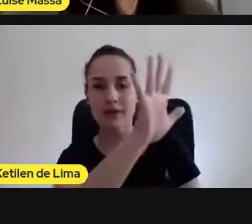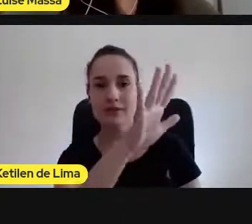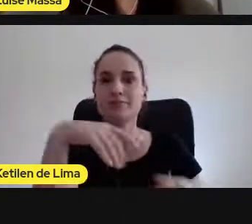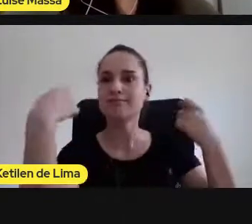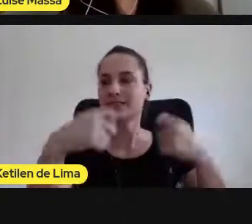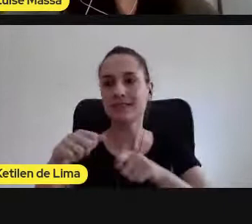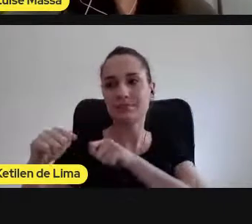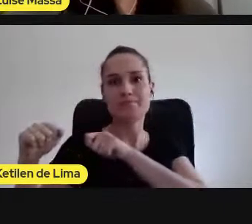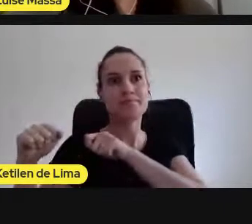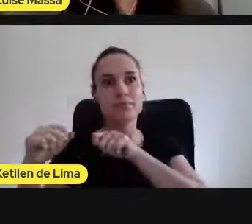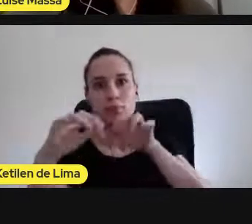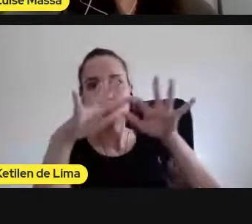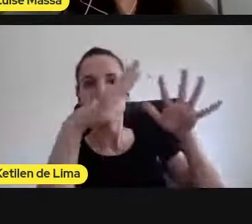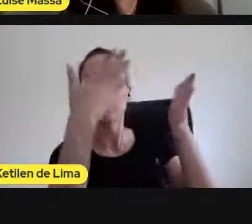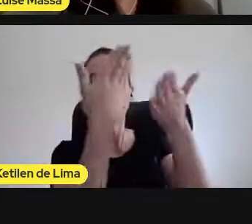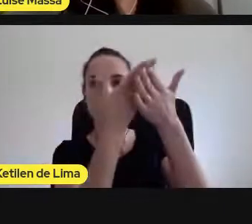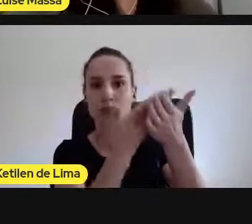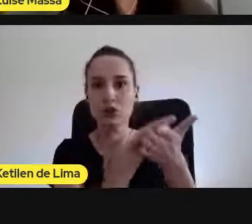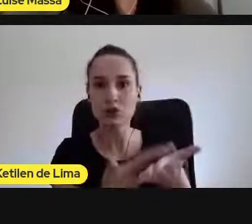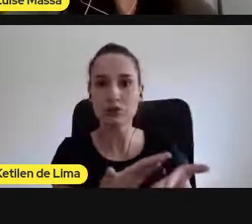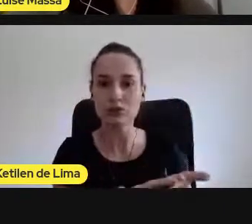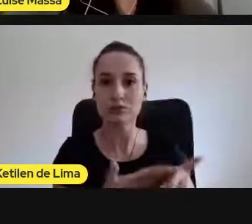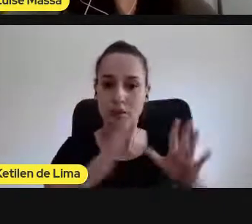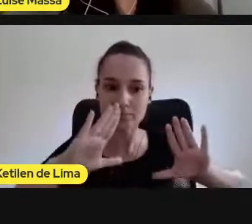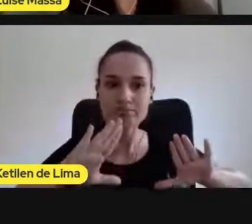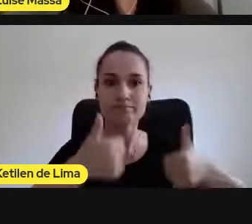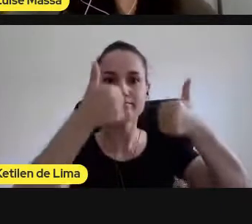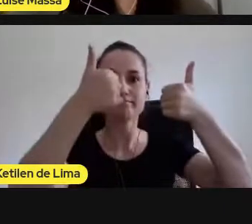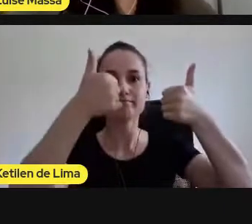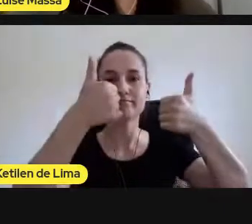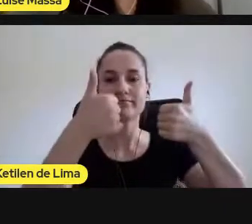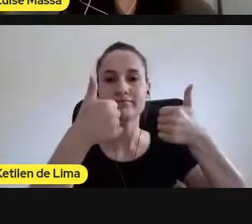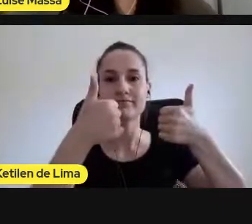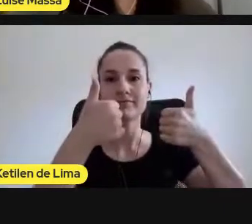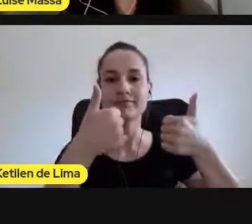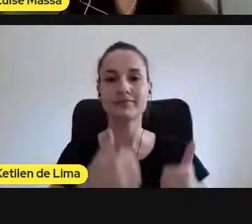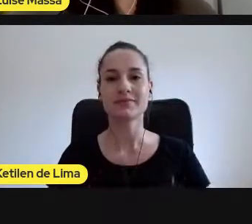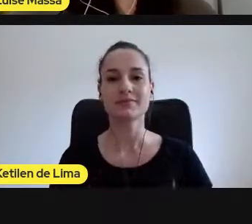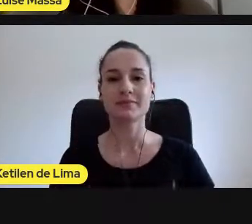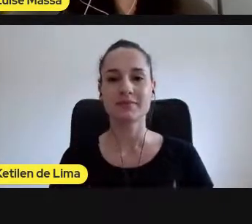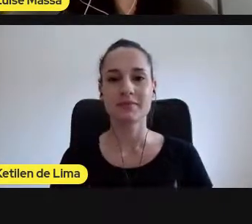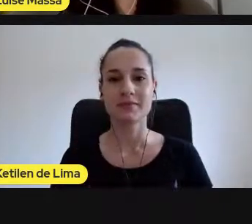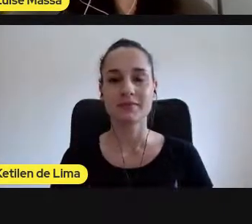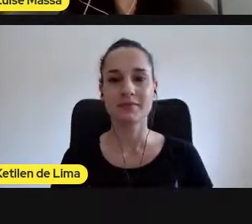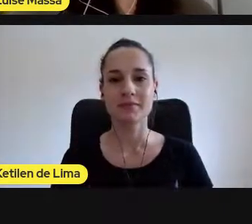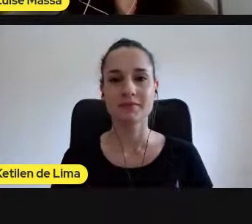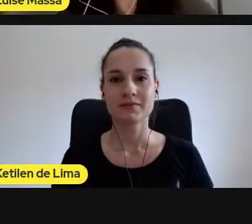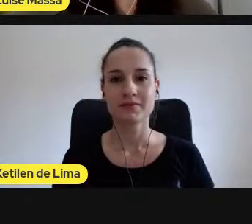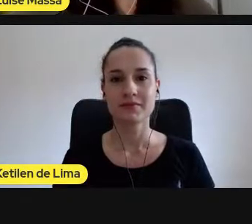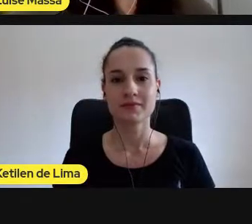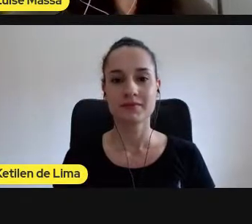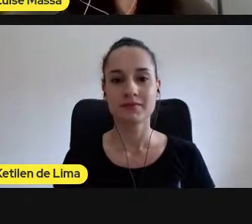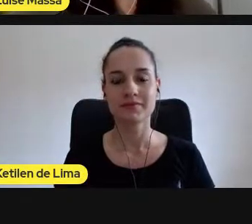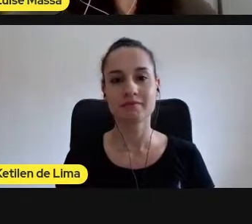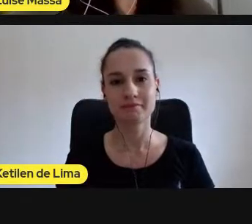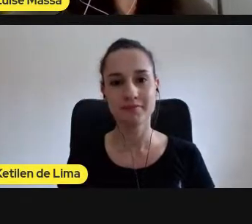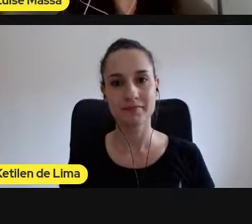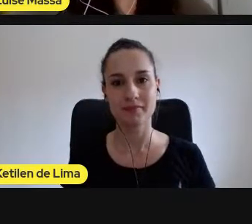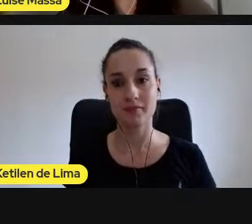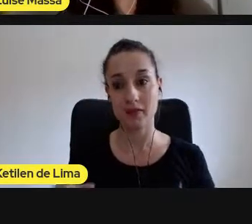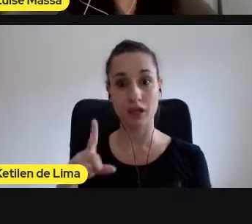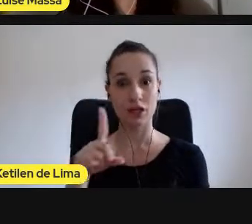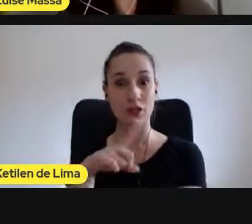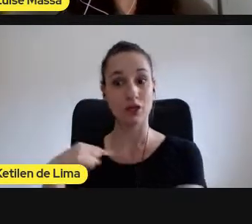mais estudado, é a de que a gente se encontra, né, se é que podemos falar assim,